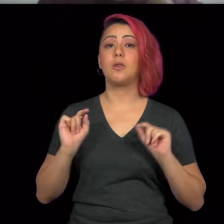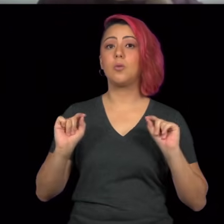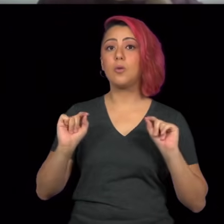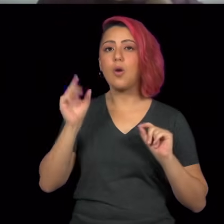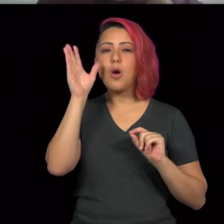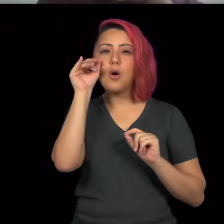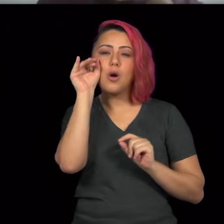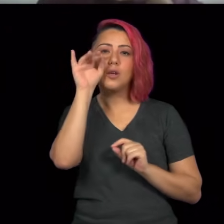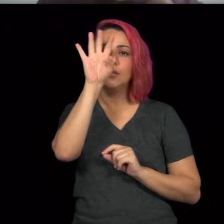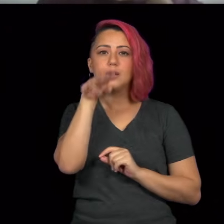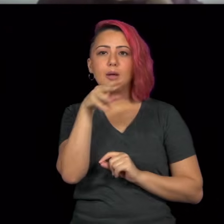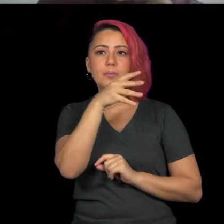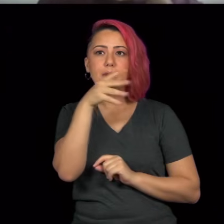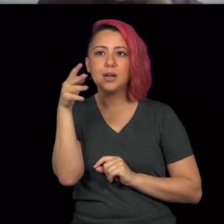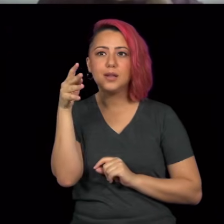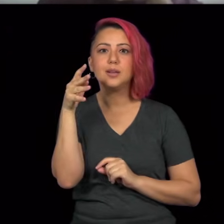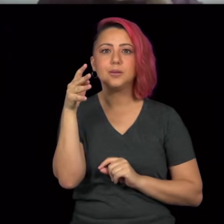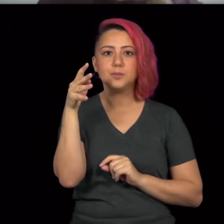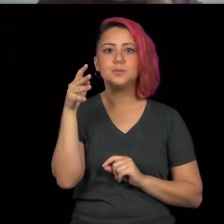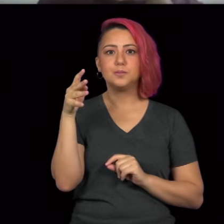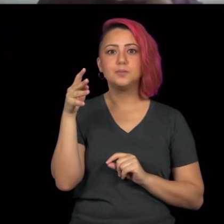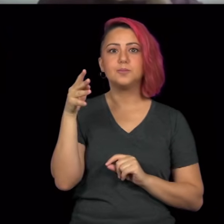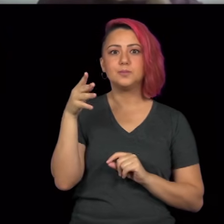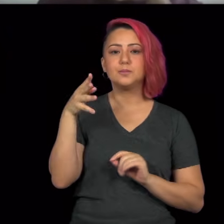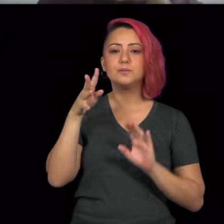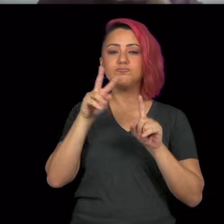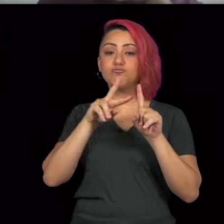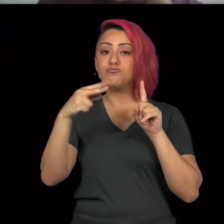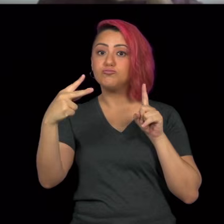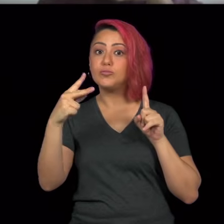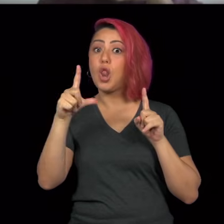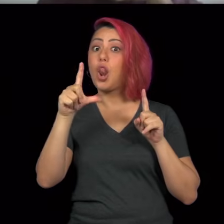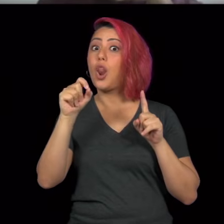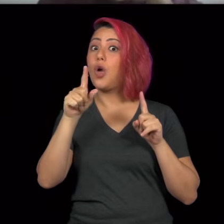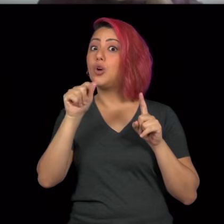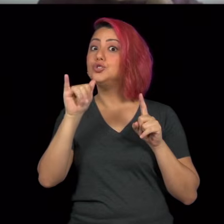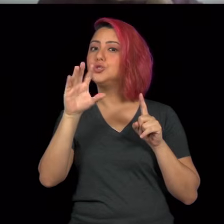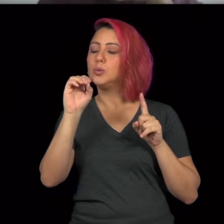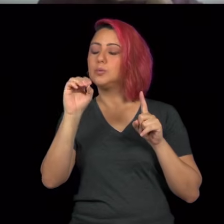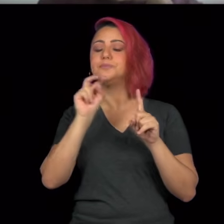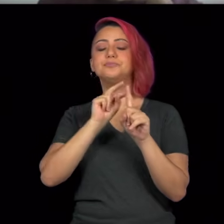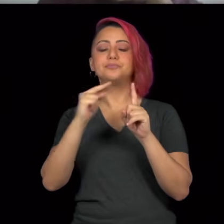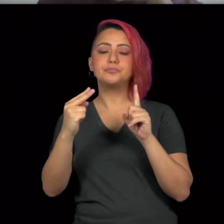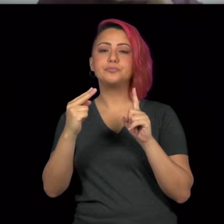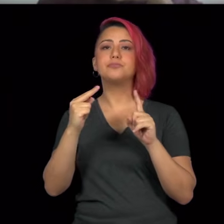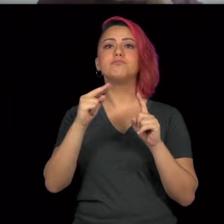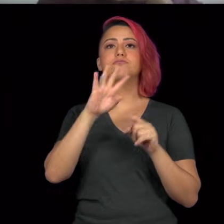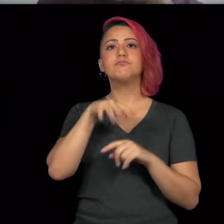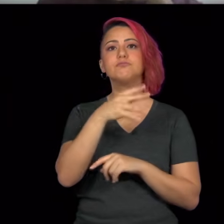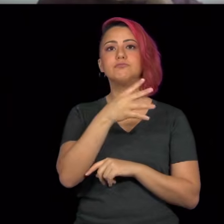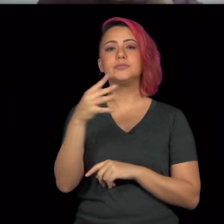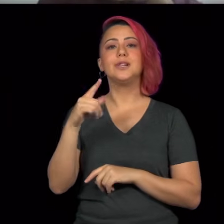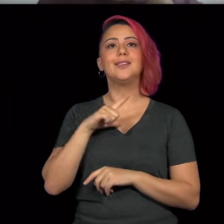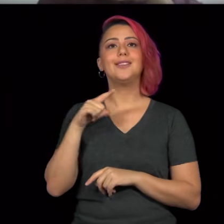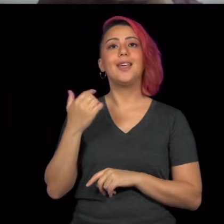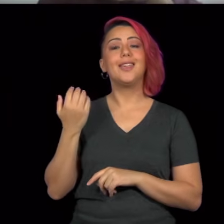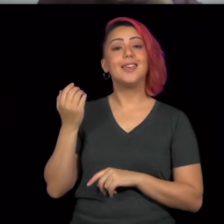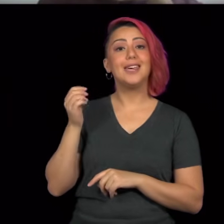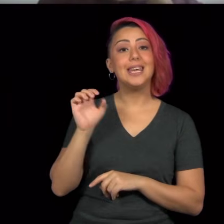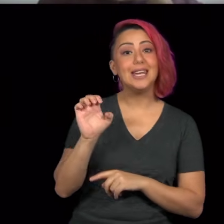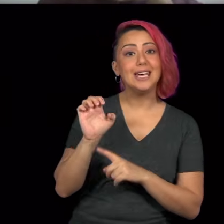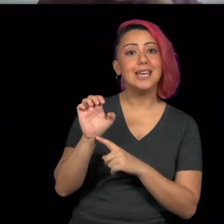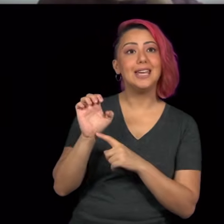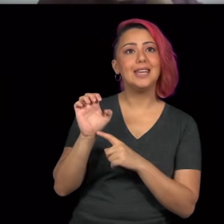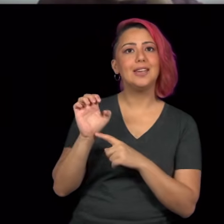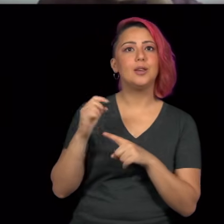essa tabela, né, do ponto de vista lógico, nós temos um E. Vai ser só